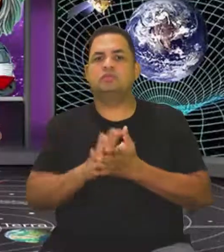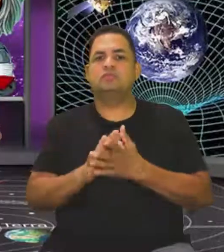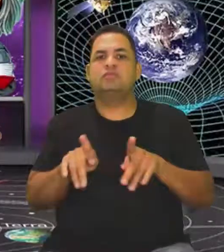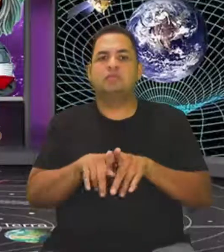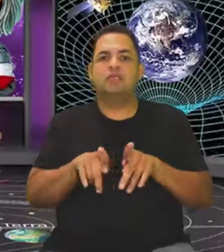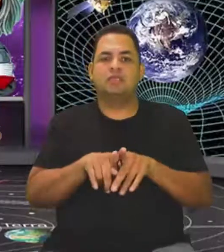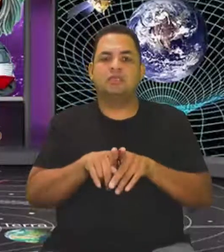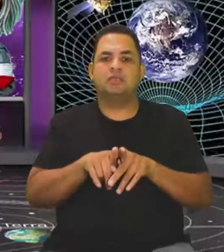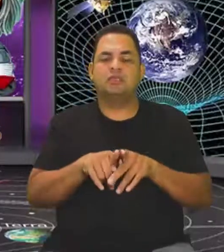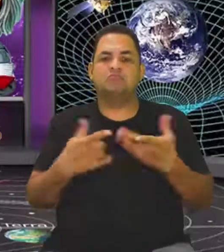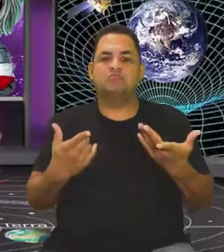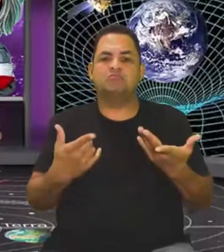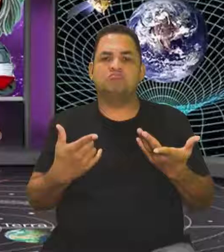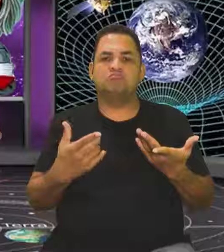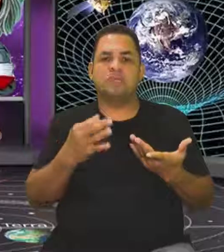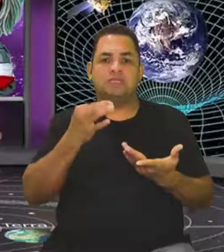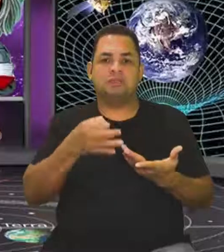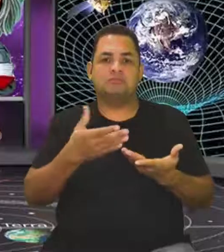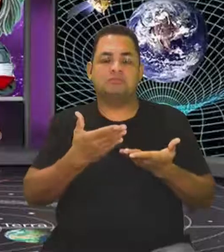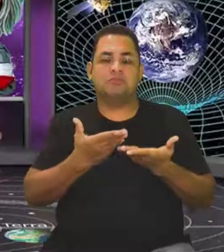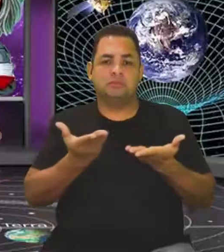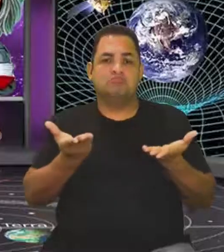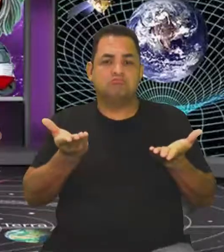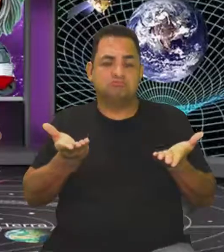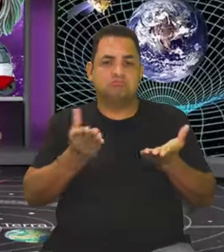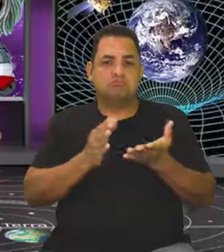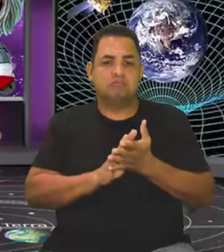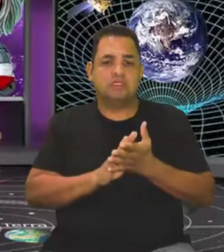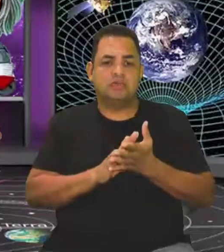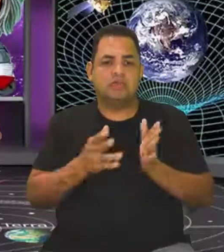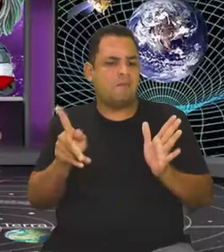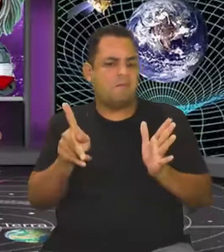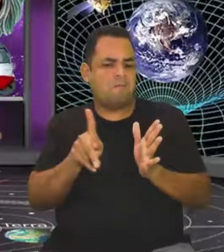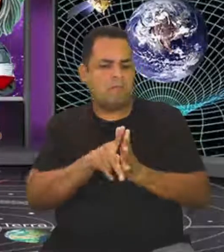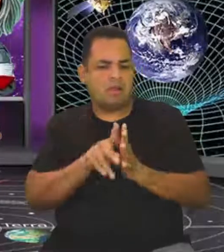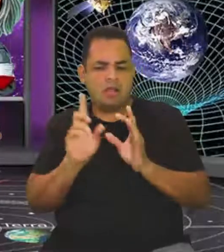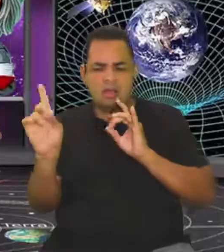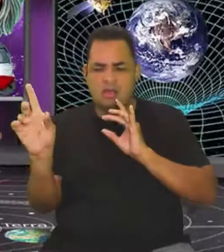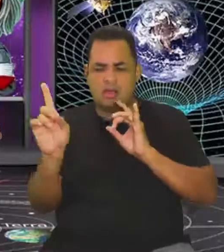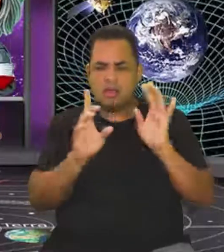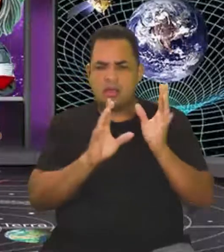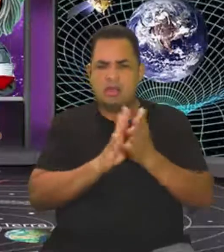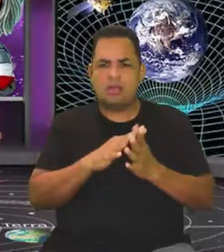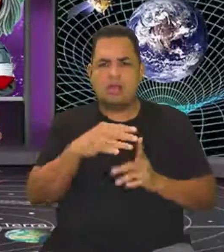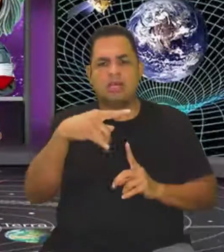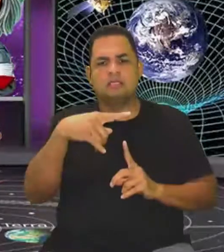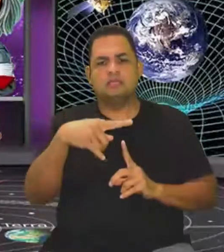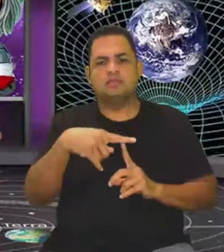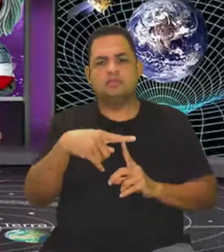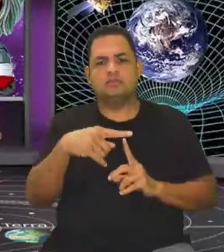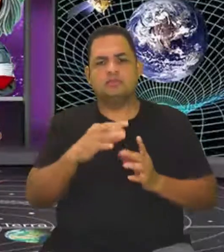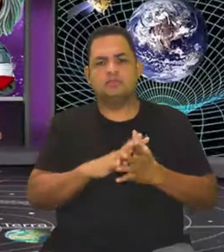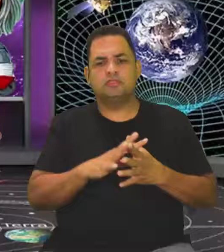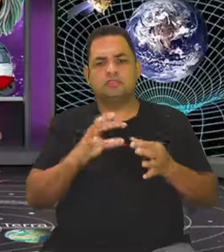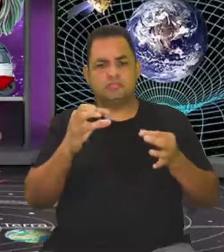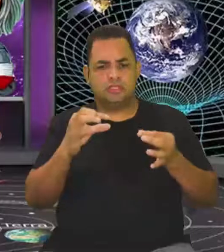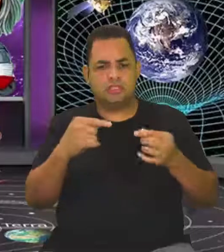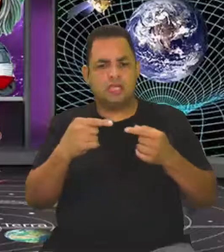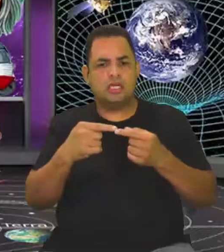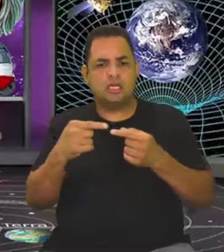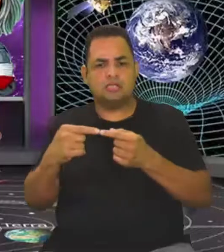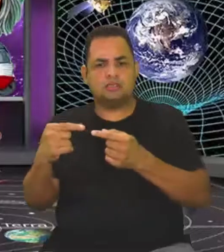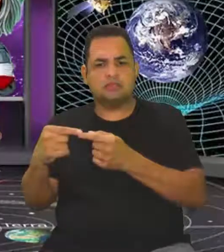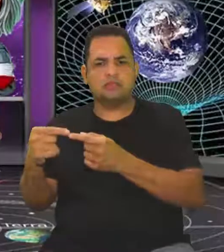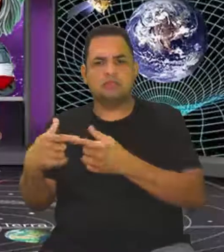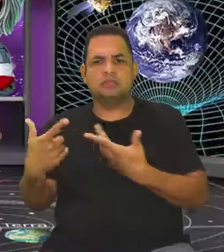em paralelo. Correto? E nós vimos as particularidades de cada tipo de associação desse daí,